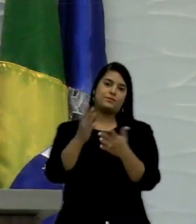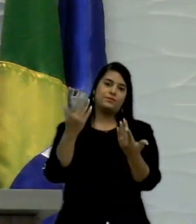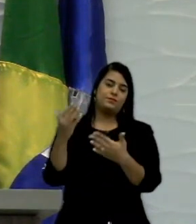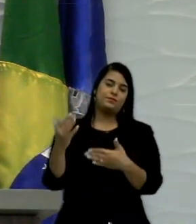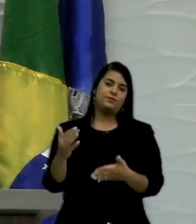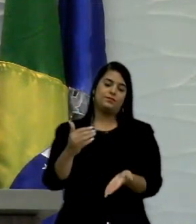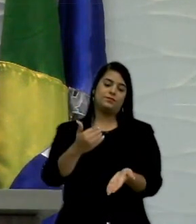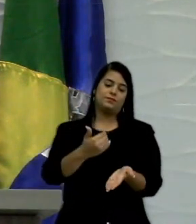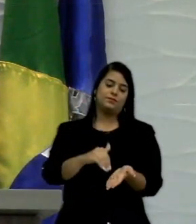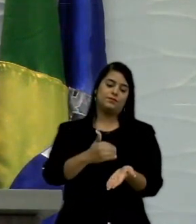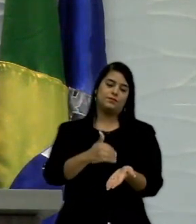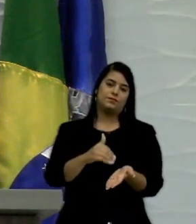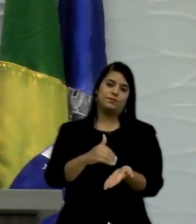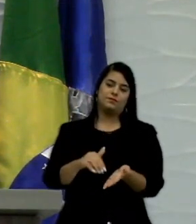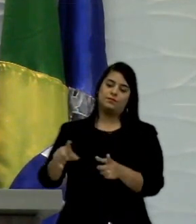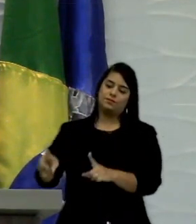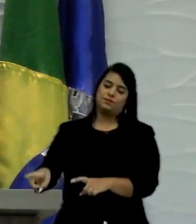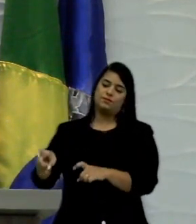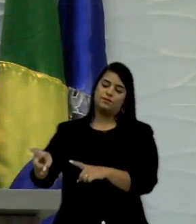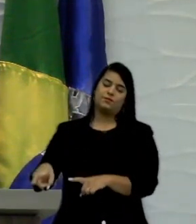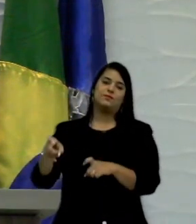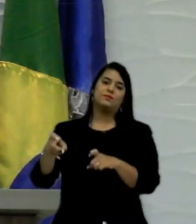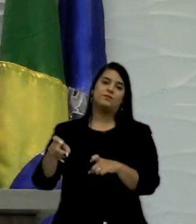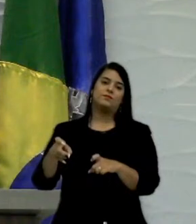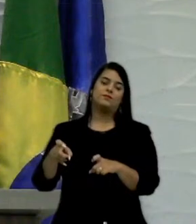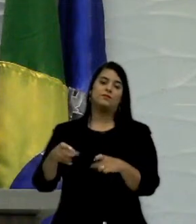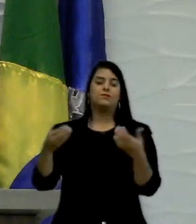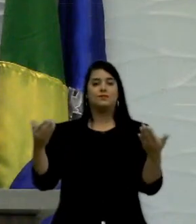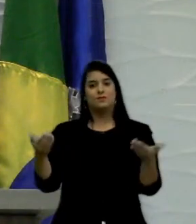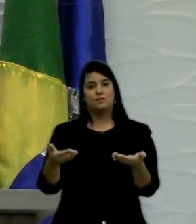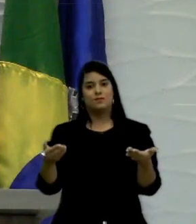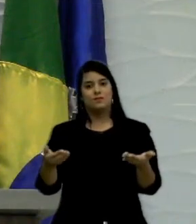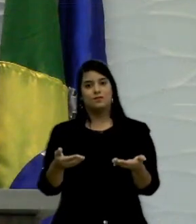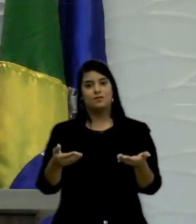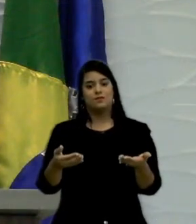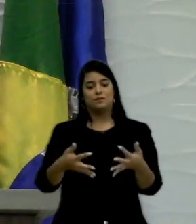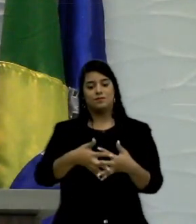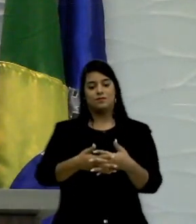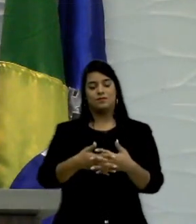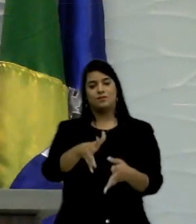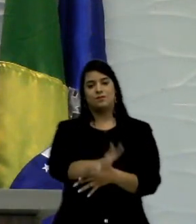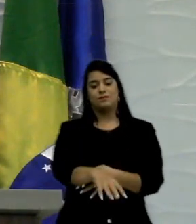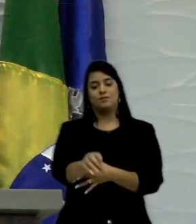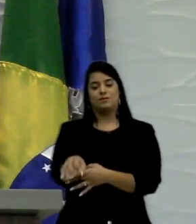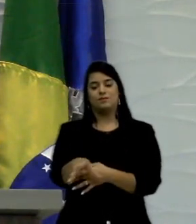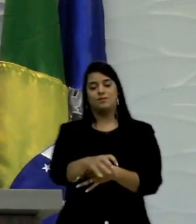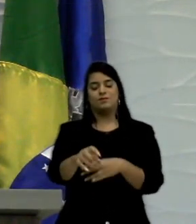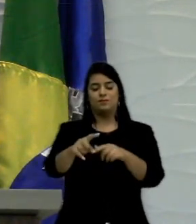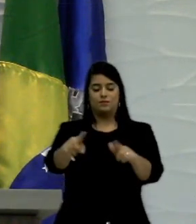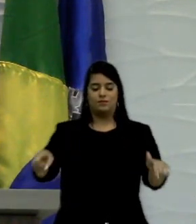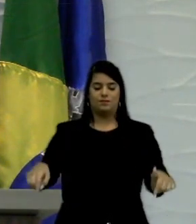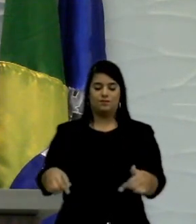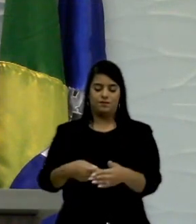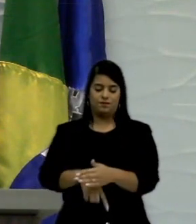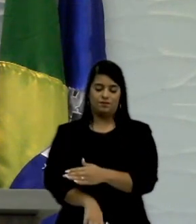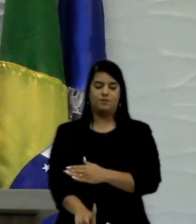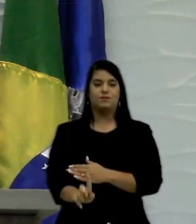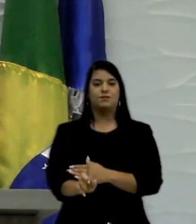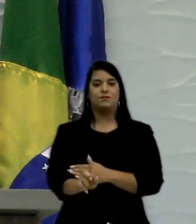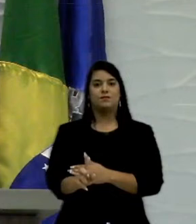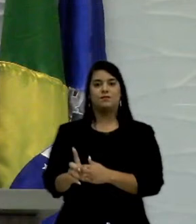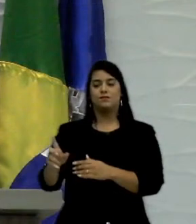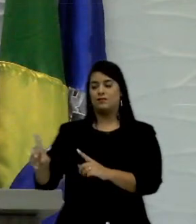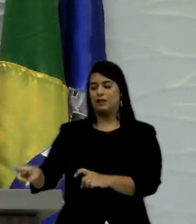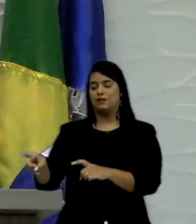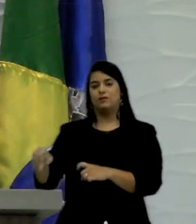de Agricultura, que está nesse momento com uma máquina fazendo escavação de cisterna lá na comunidade